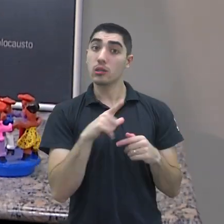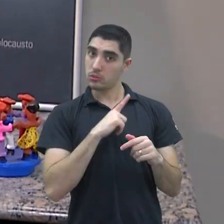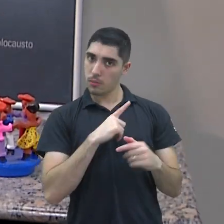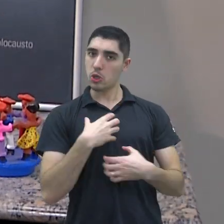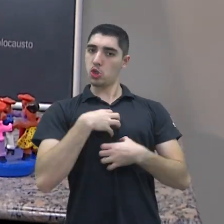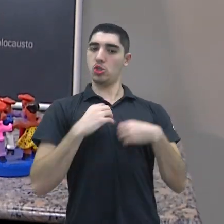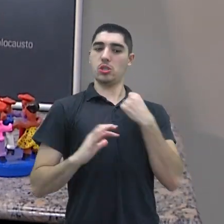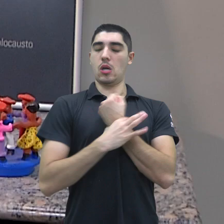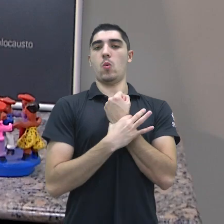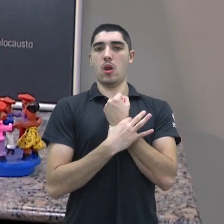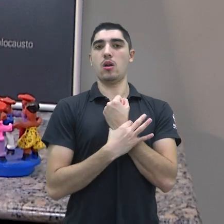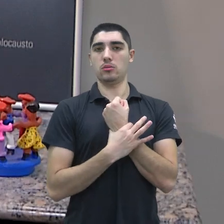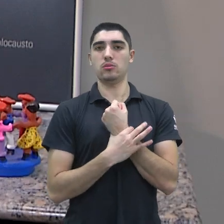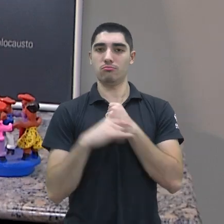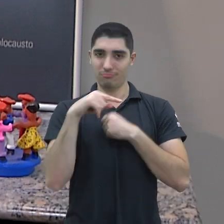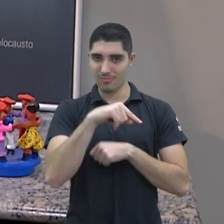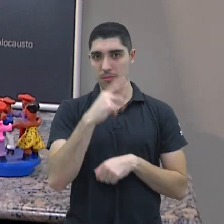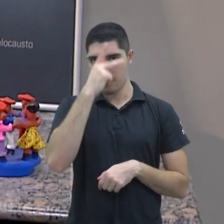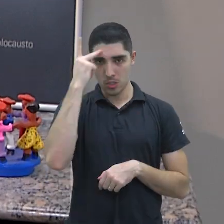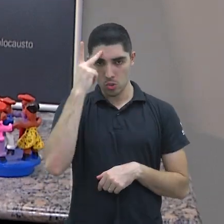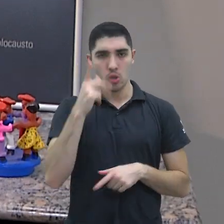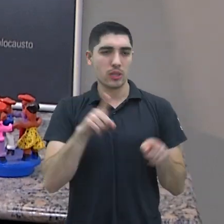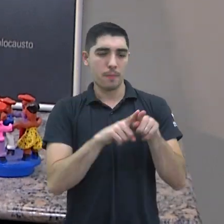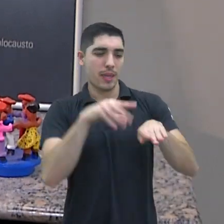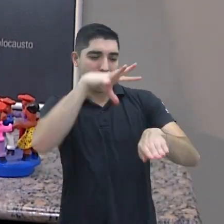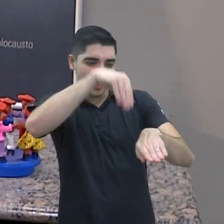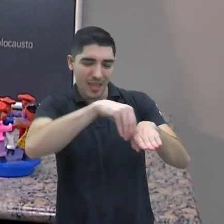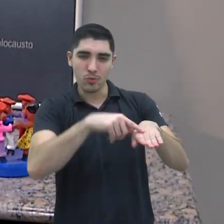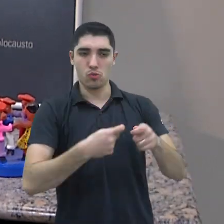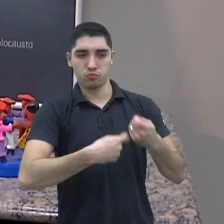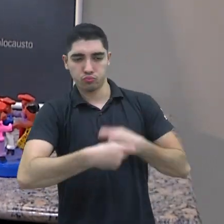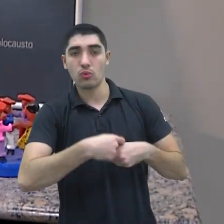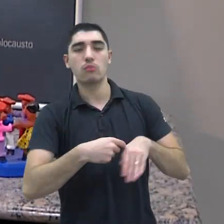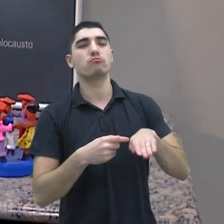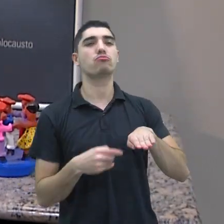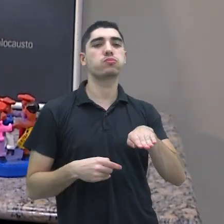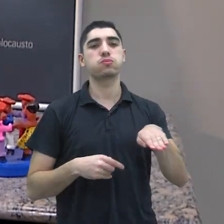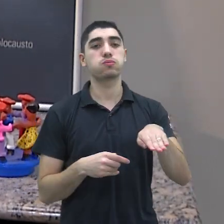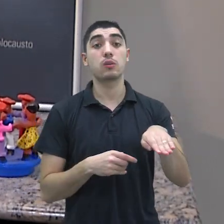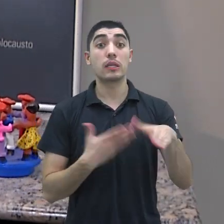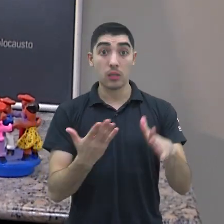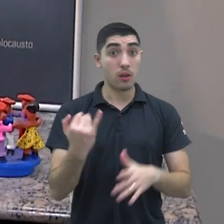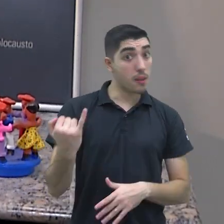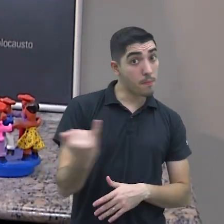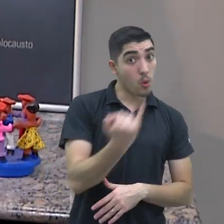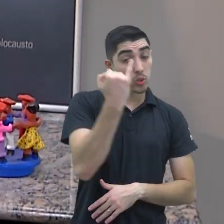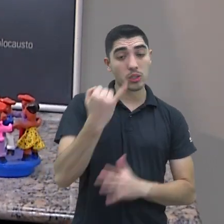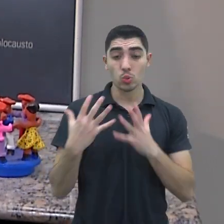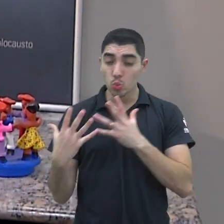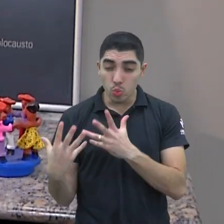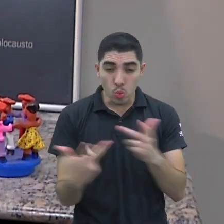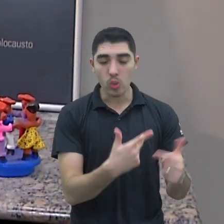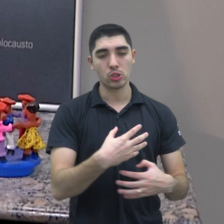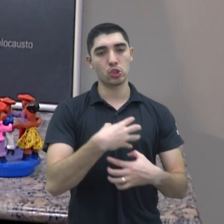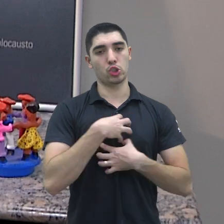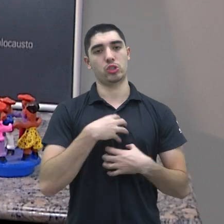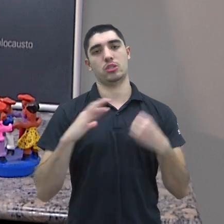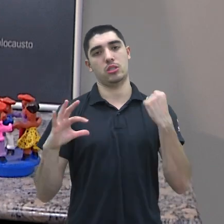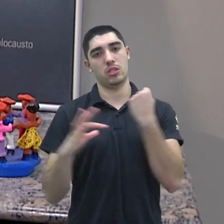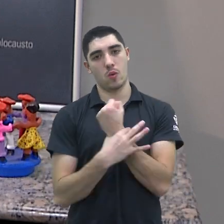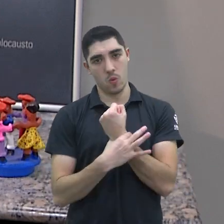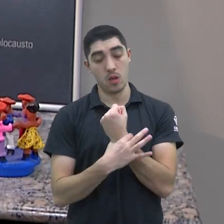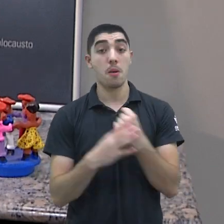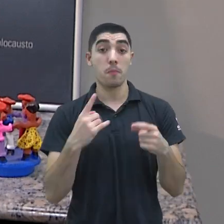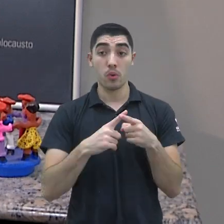dos ônibus, os motoristas, os cobradores. É importante que, além de formação e de informação, que essas pessoas se